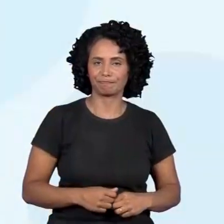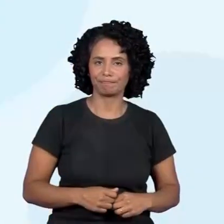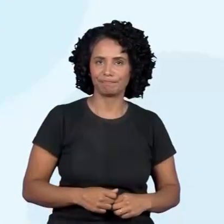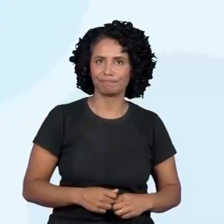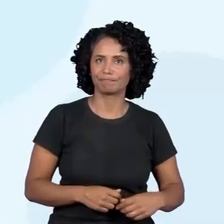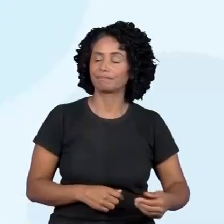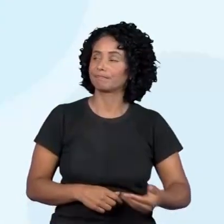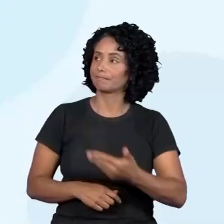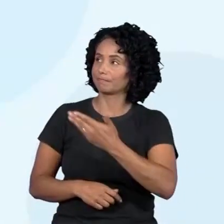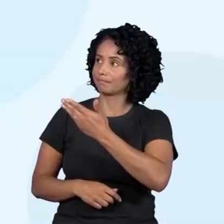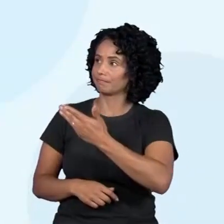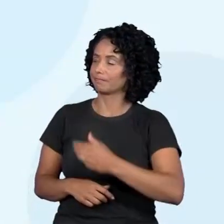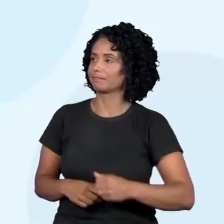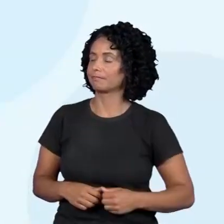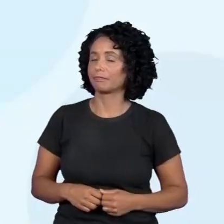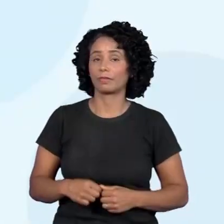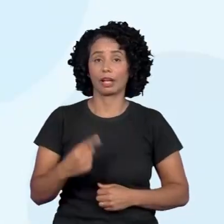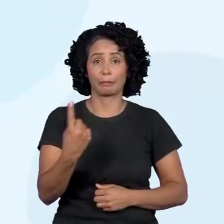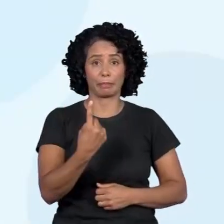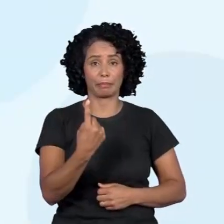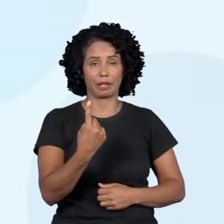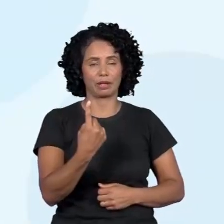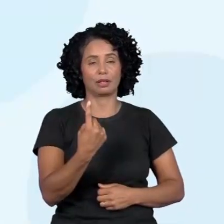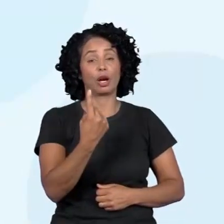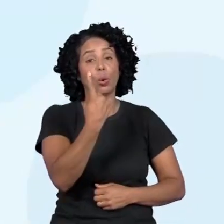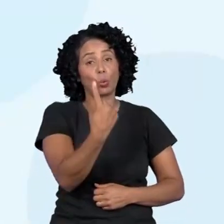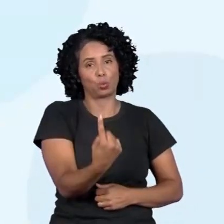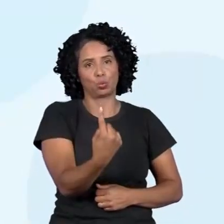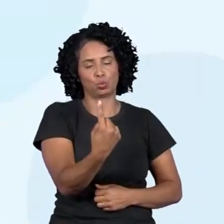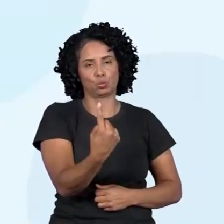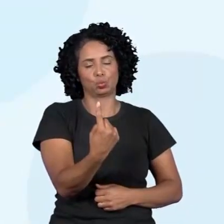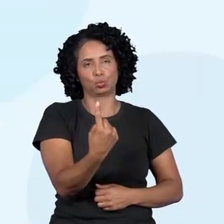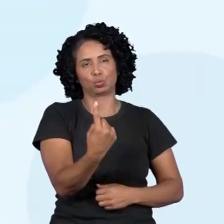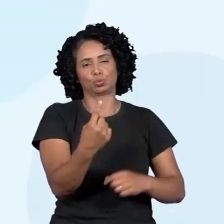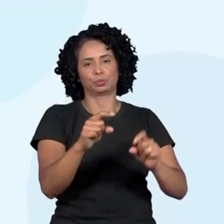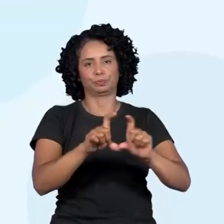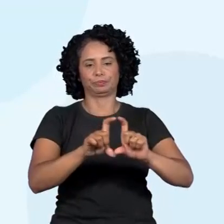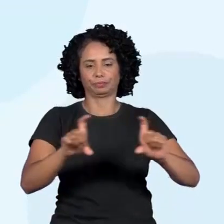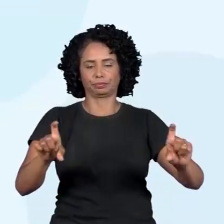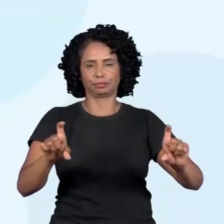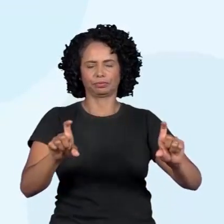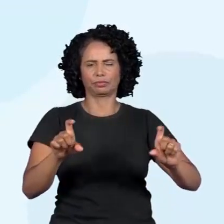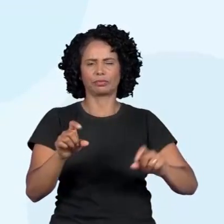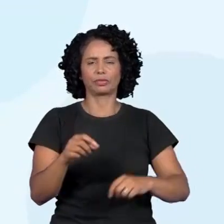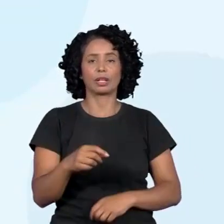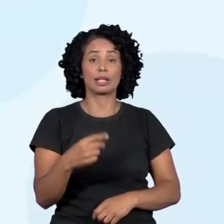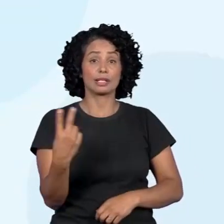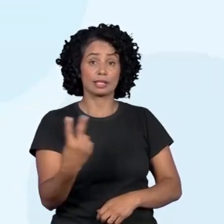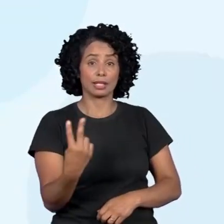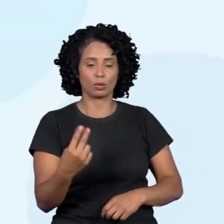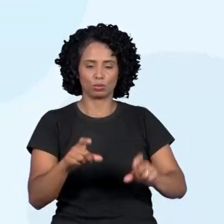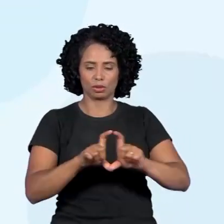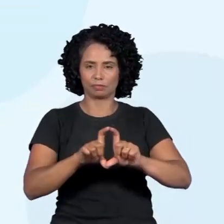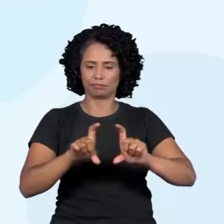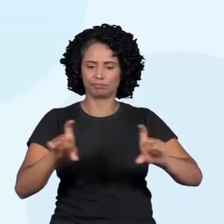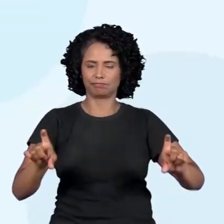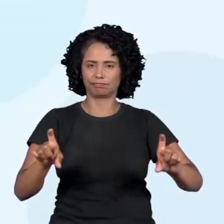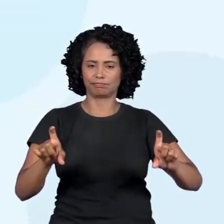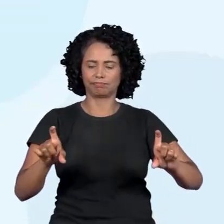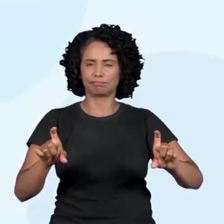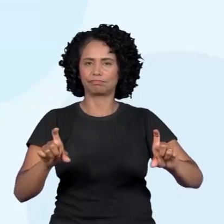é: a segunda tira foi dividida em quantas partes iguais? E como eu posso